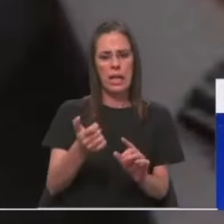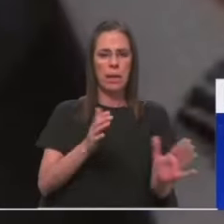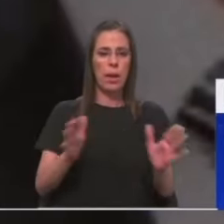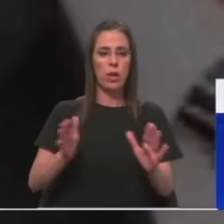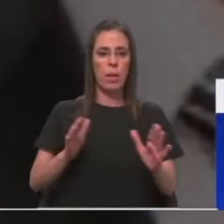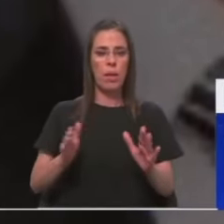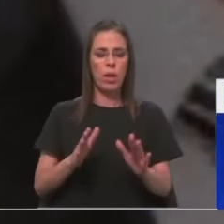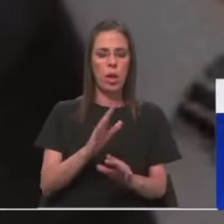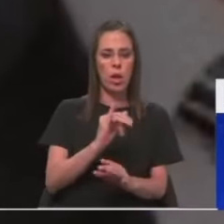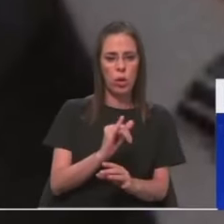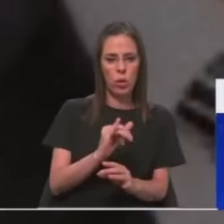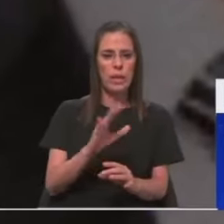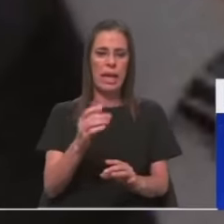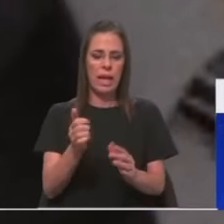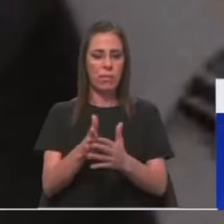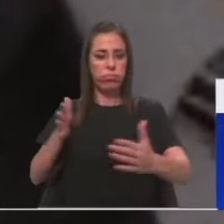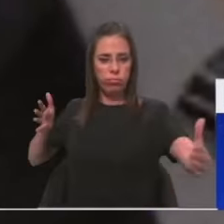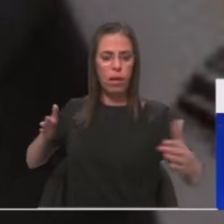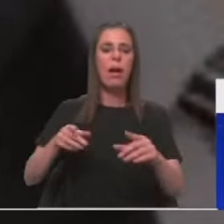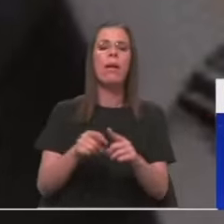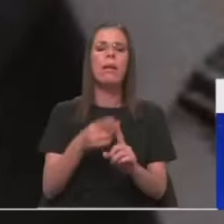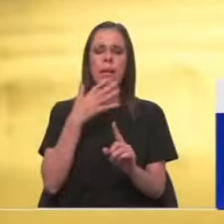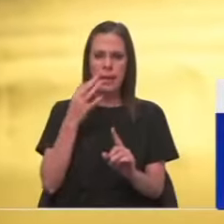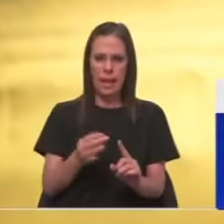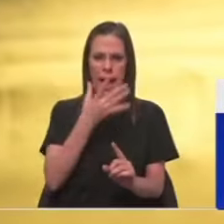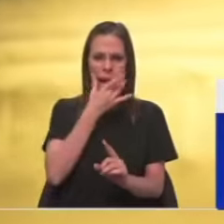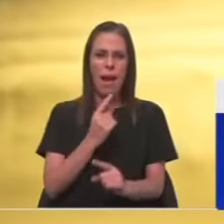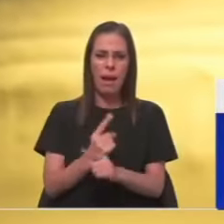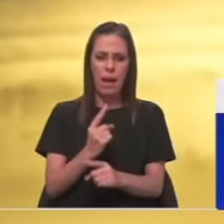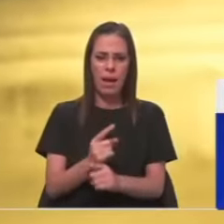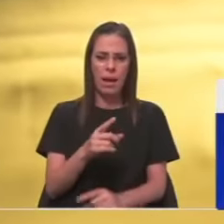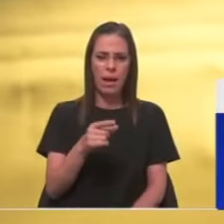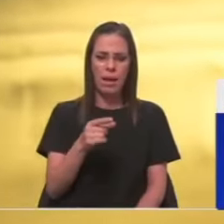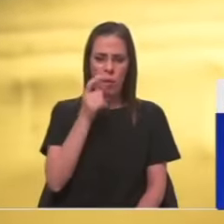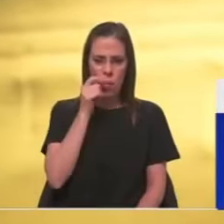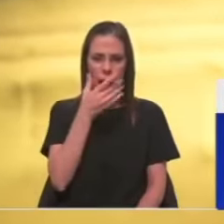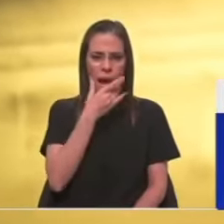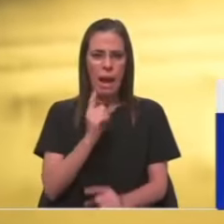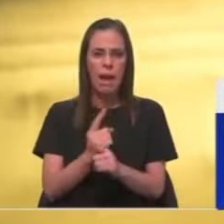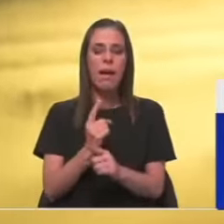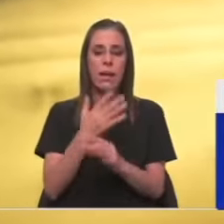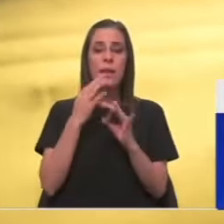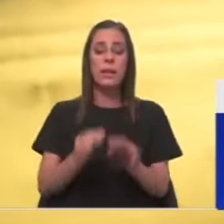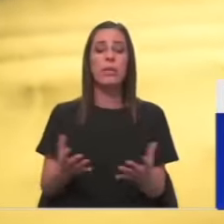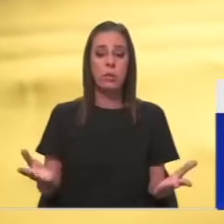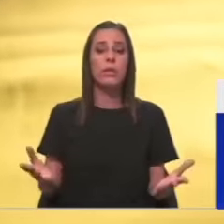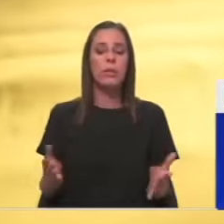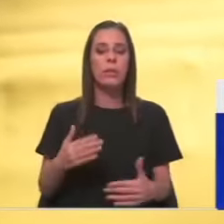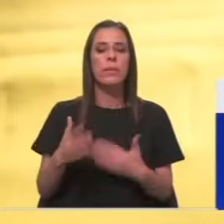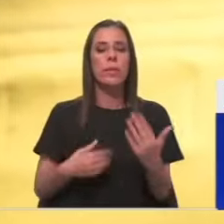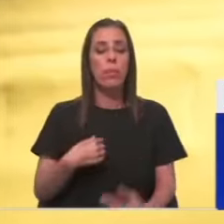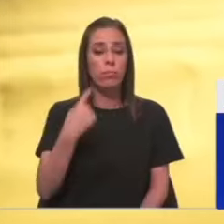ou menos 12 a 15 toneladas ó Rui e Tem a certeza que era Fernando valente que ali estava eh sim porque depois